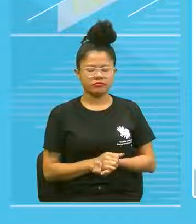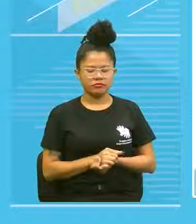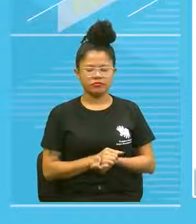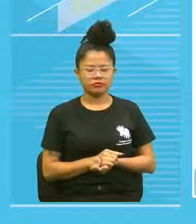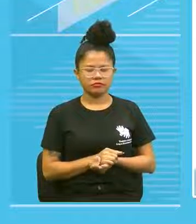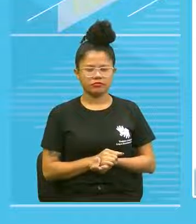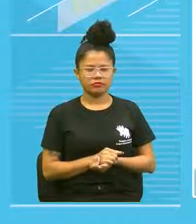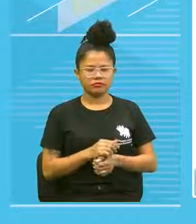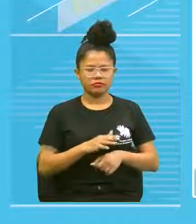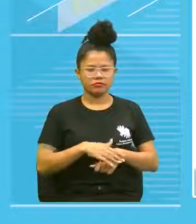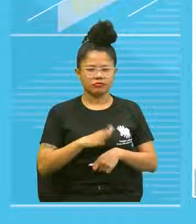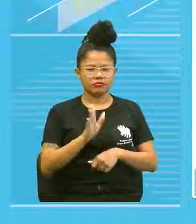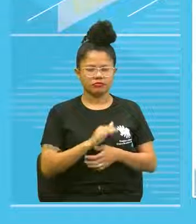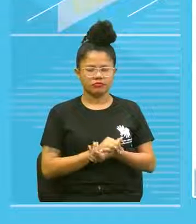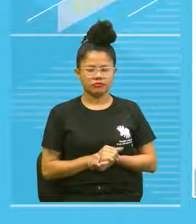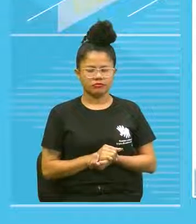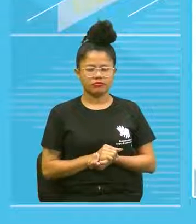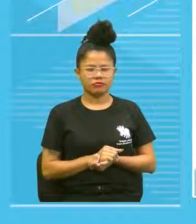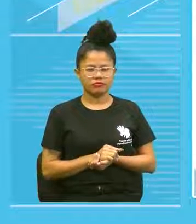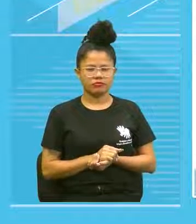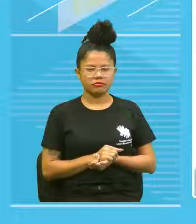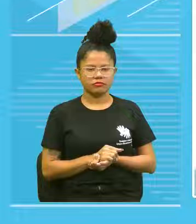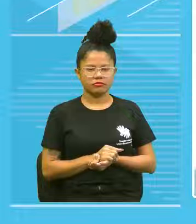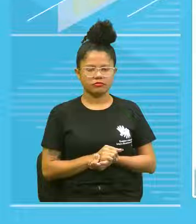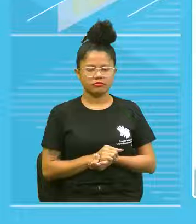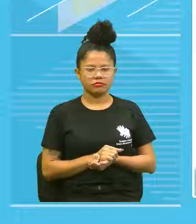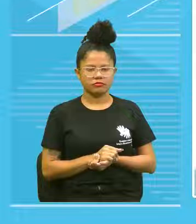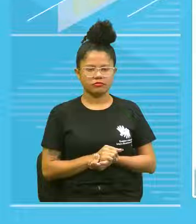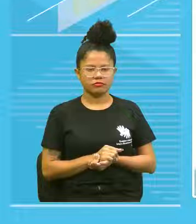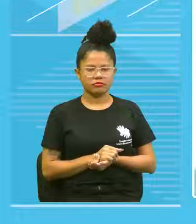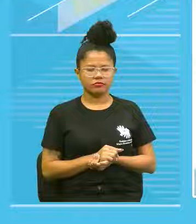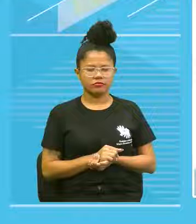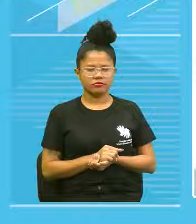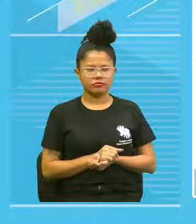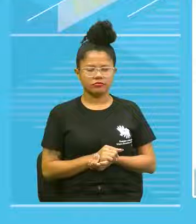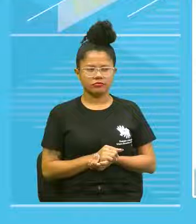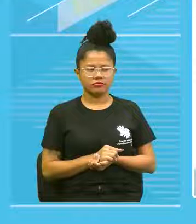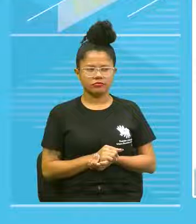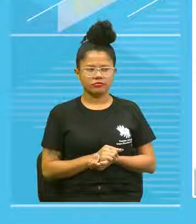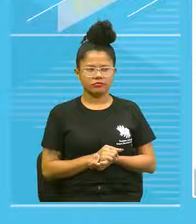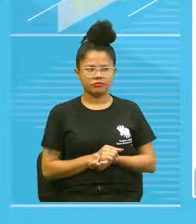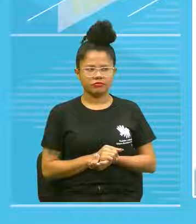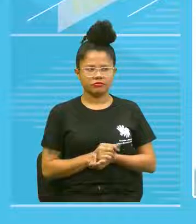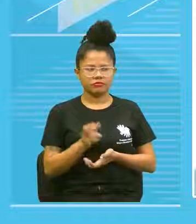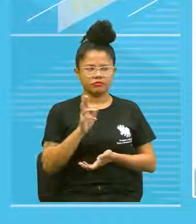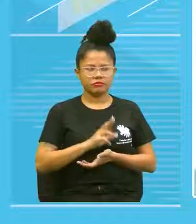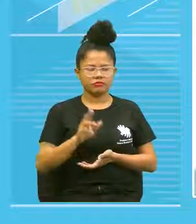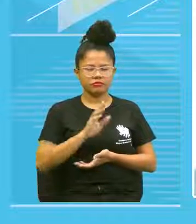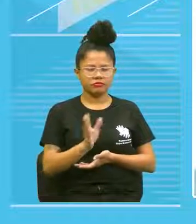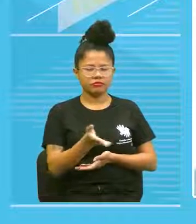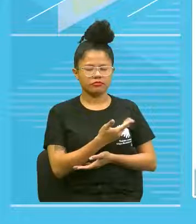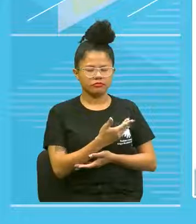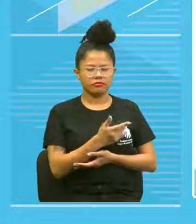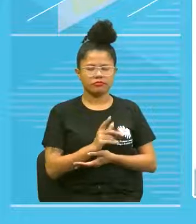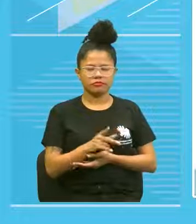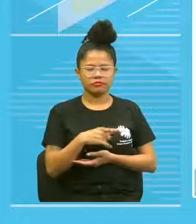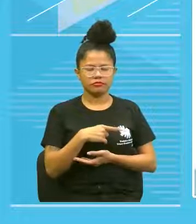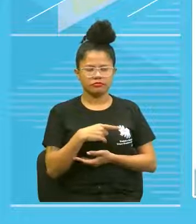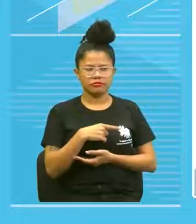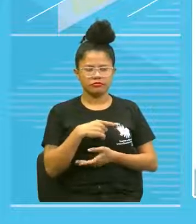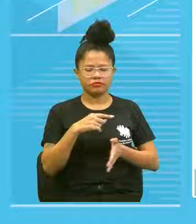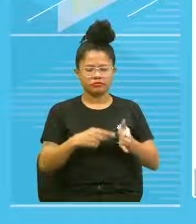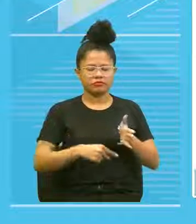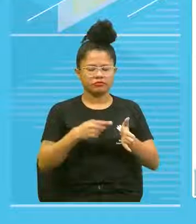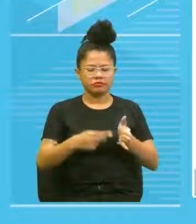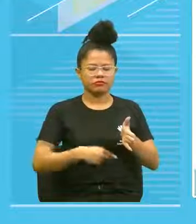que mais consomem renovável já te falei porque é a hidrelétrica e